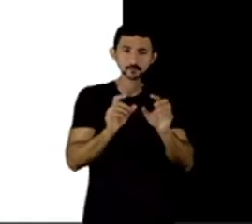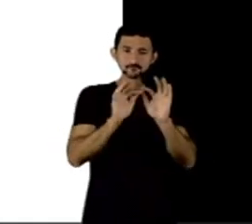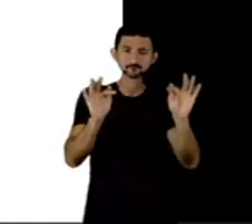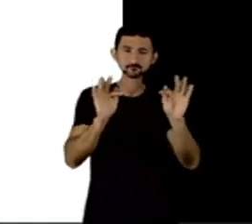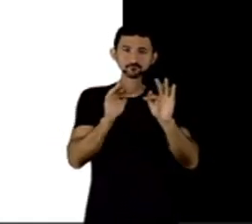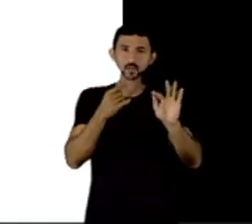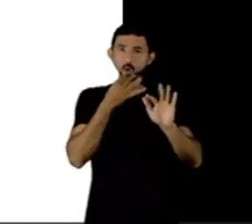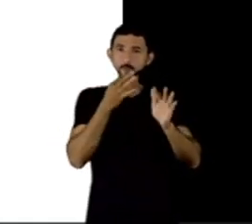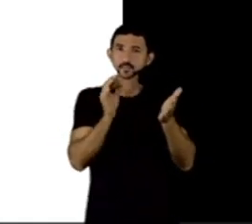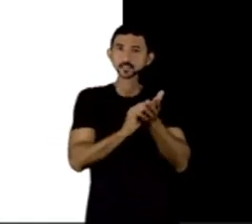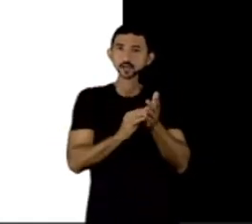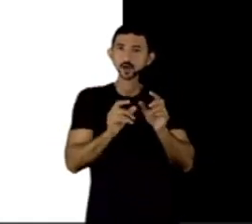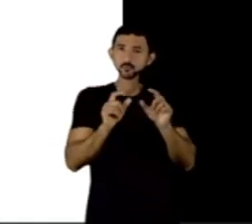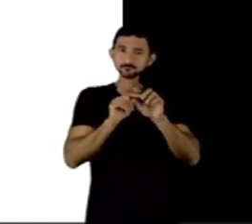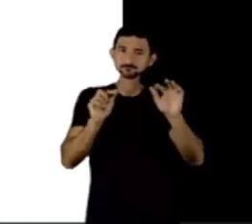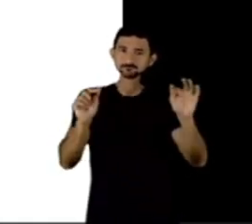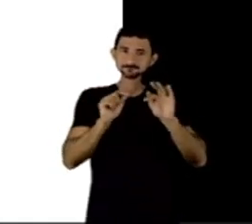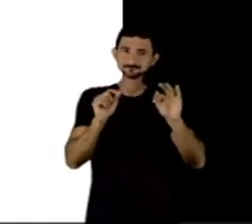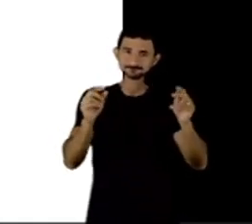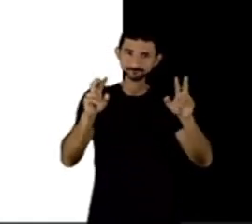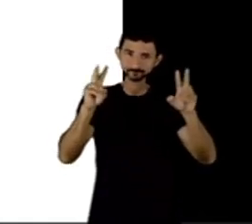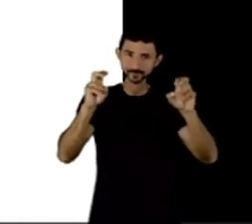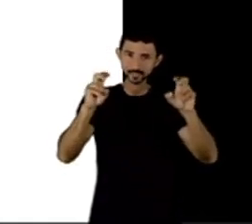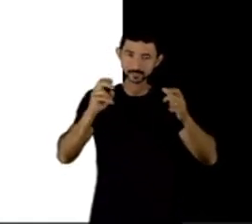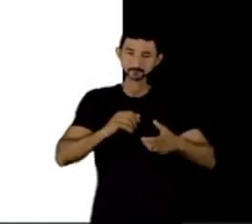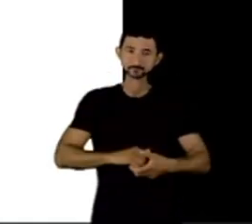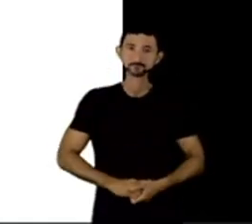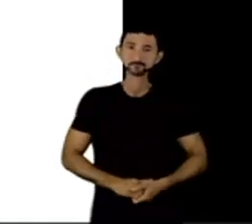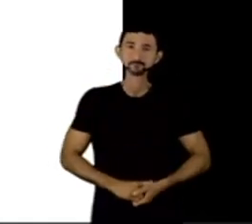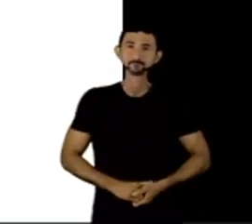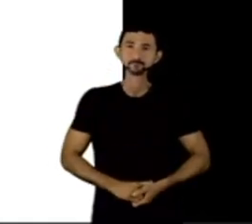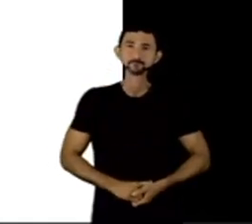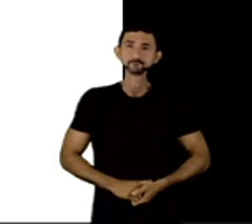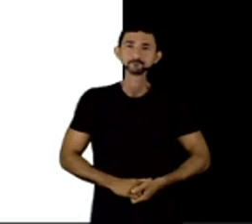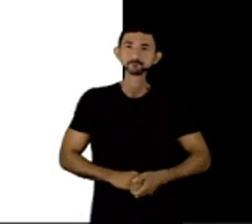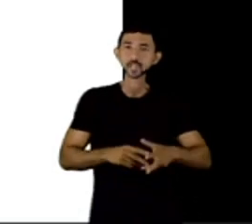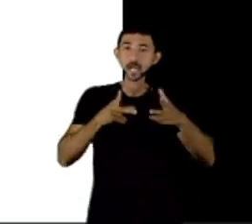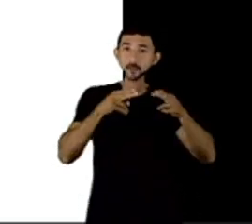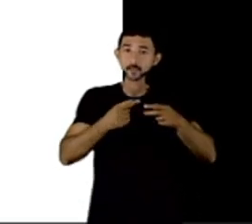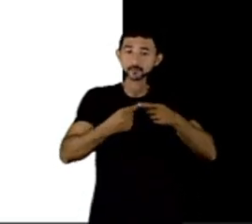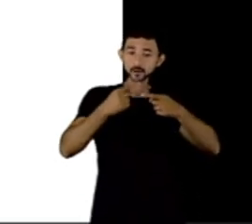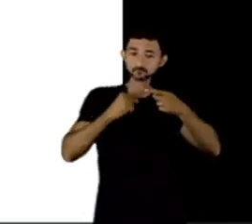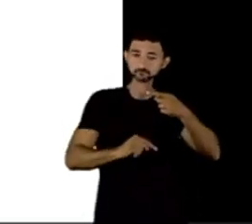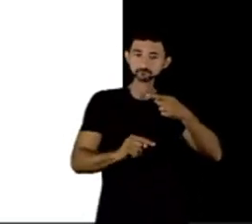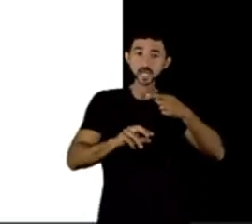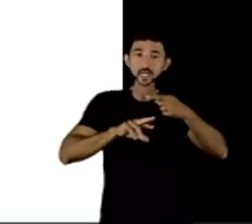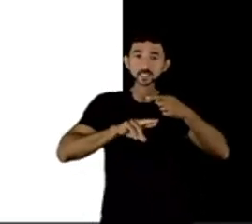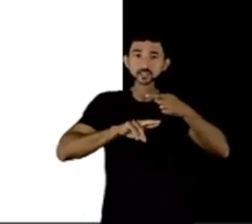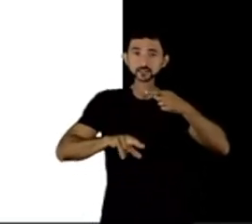voz, nesse pedaço do texto aqui, não é a mesma